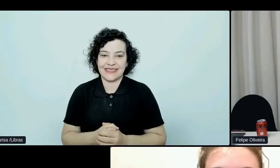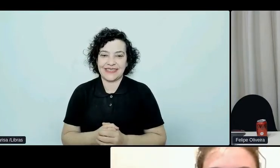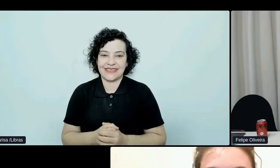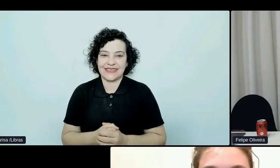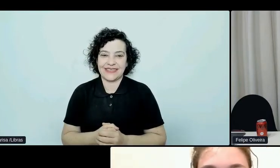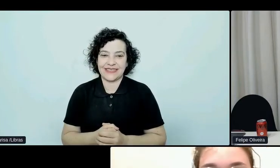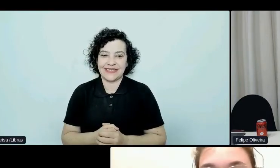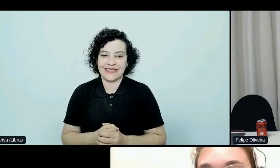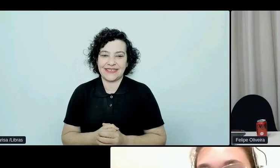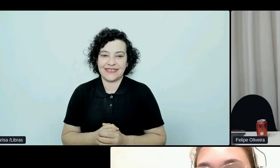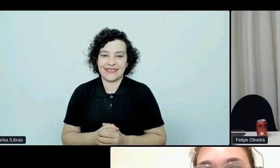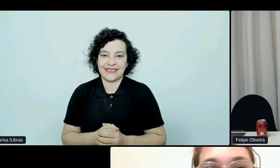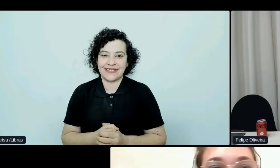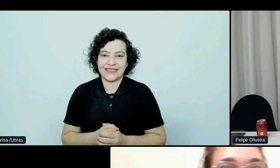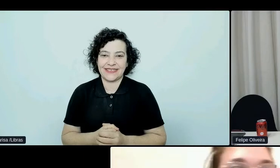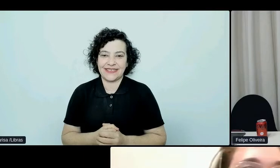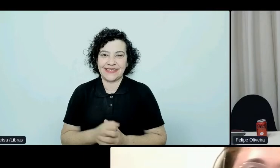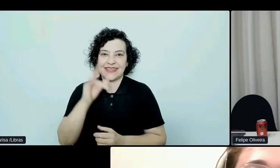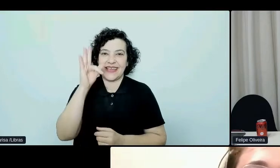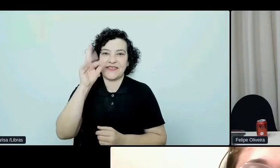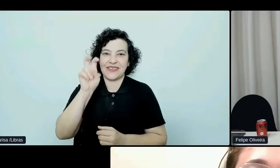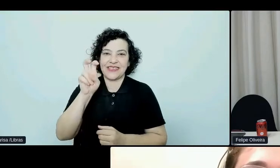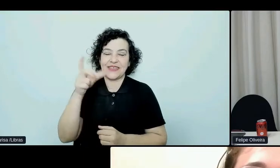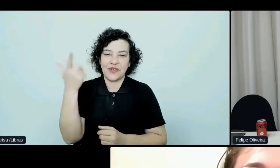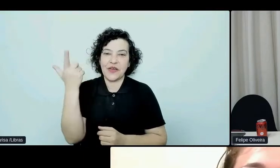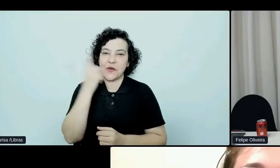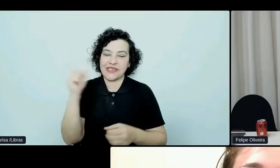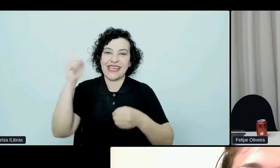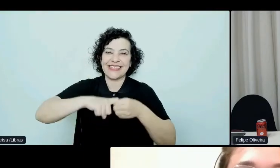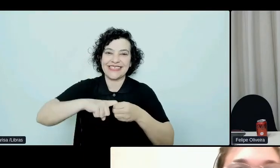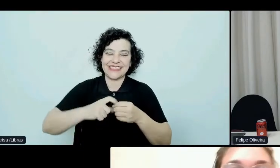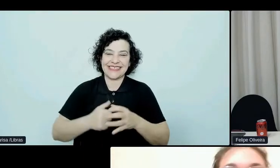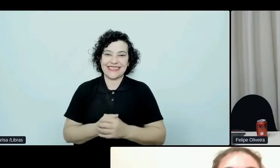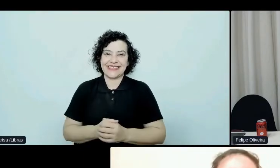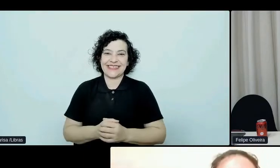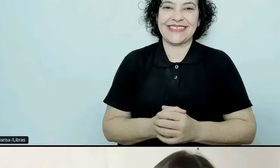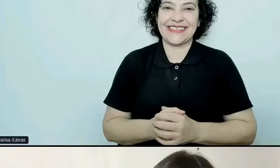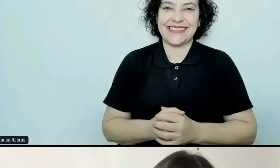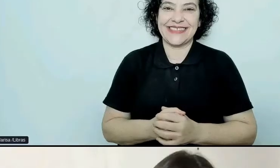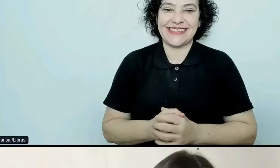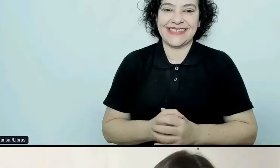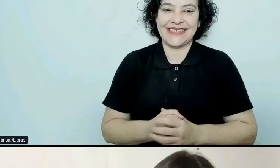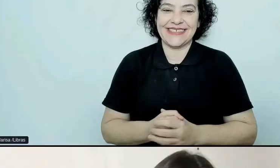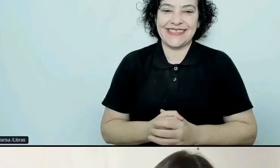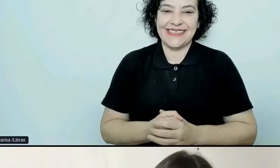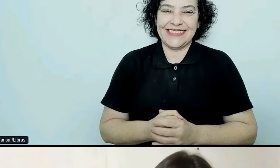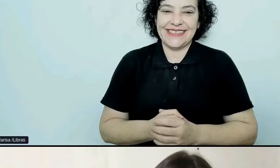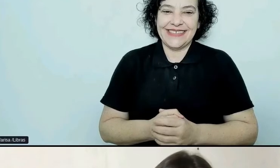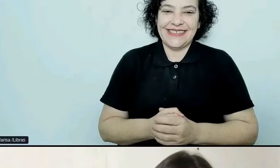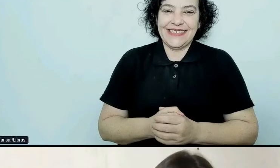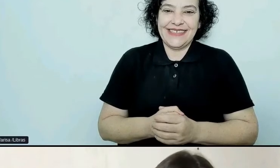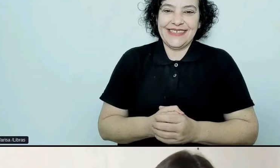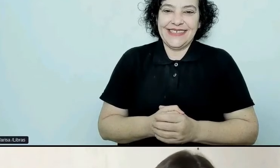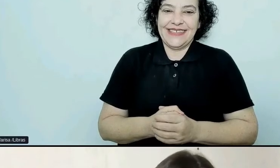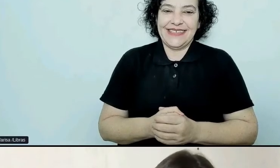Dá F5 que vai. Isso aconteceu ontem com alguém, que eu ficava desmutando e mutando toda